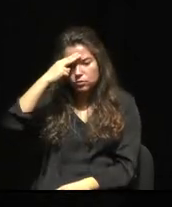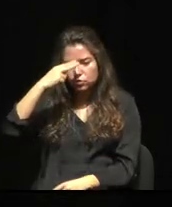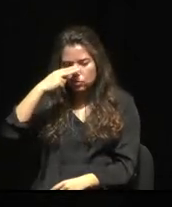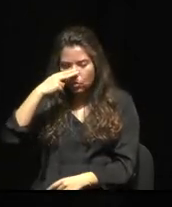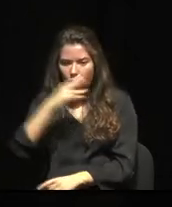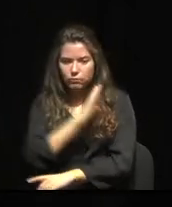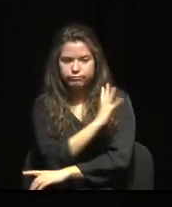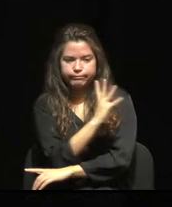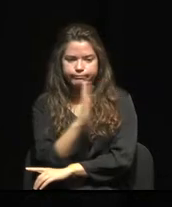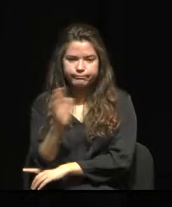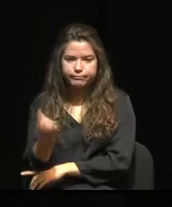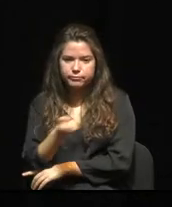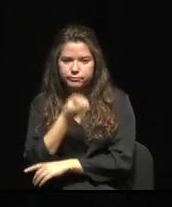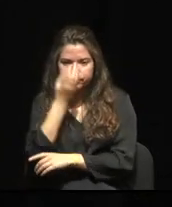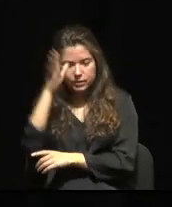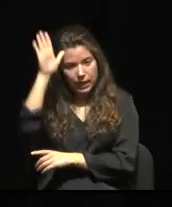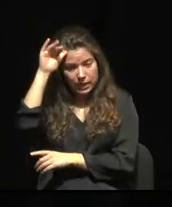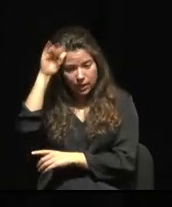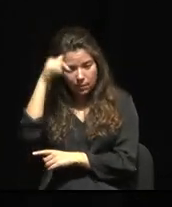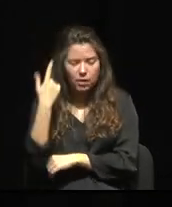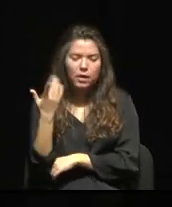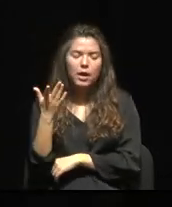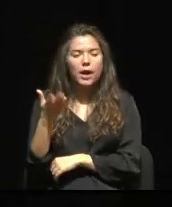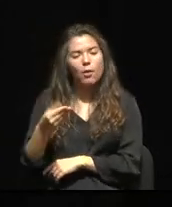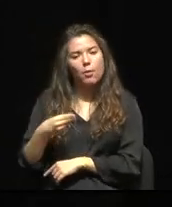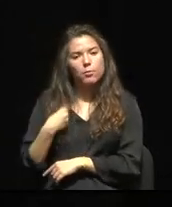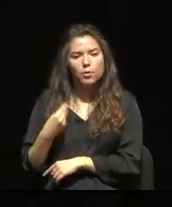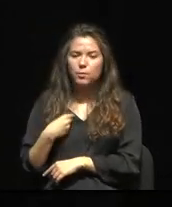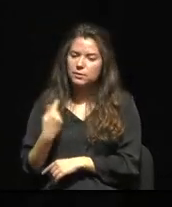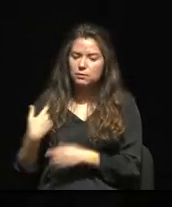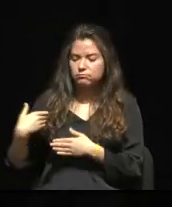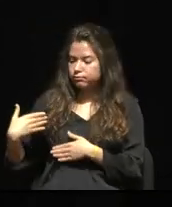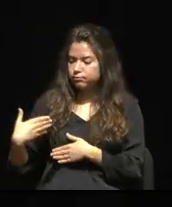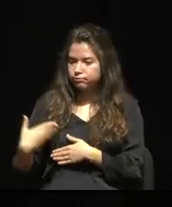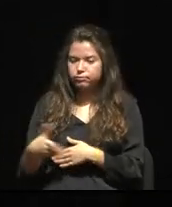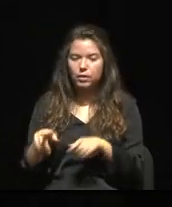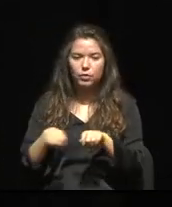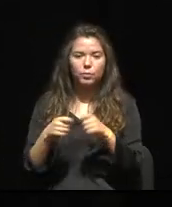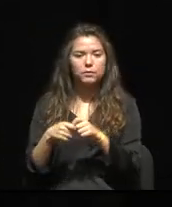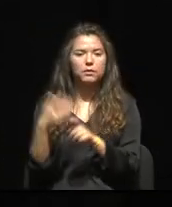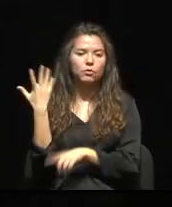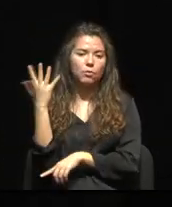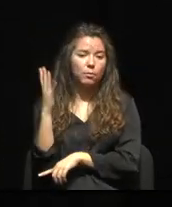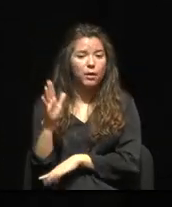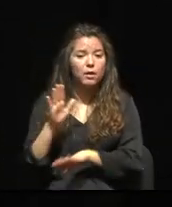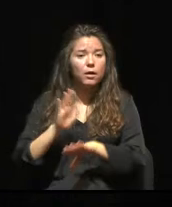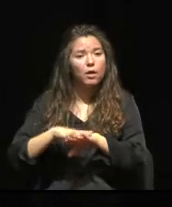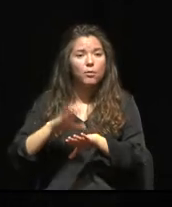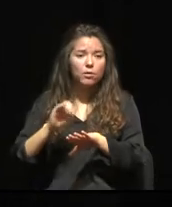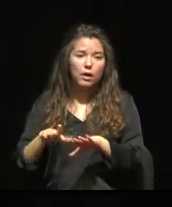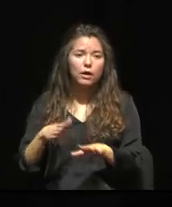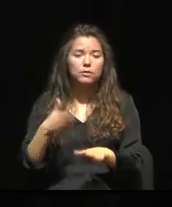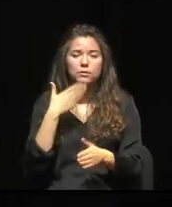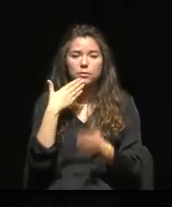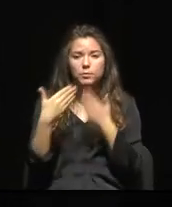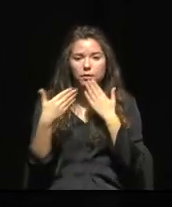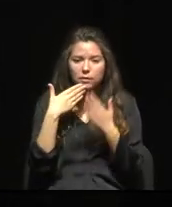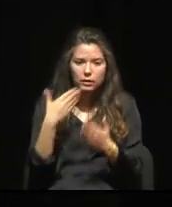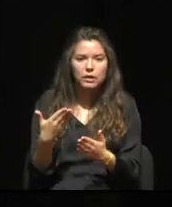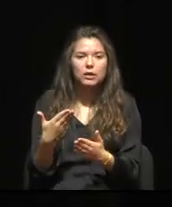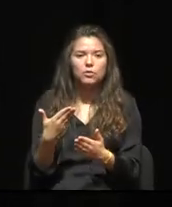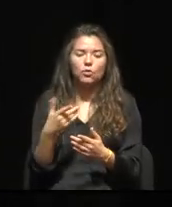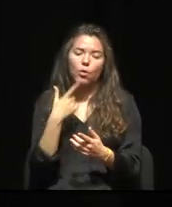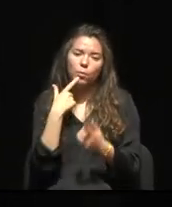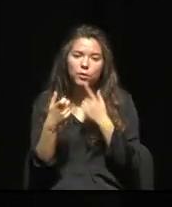e flora tem sido uma preocupação constante do partido Pan ao longo destes anos seja através de requerimentos ou perguntas à Câmara Municipal de